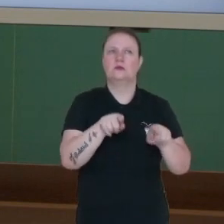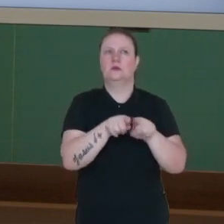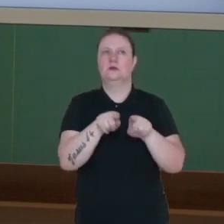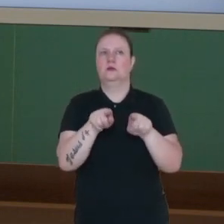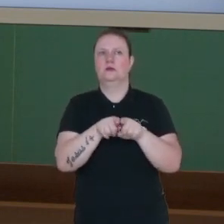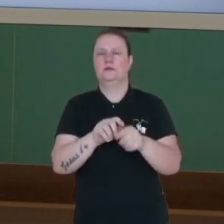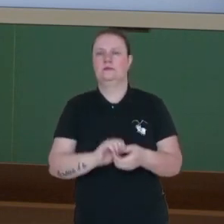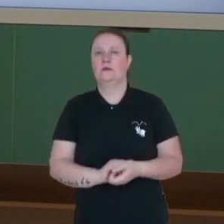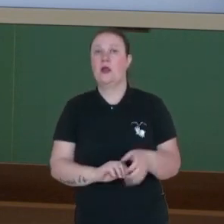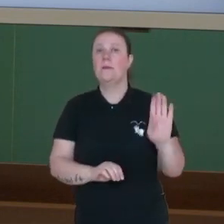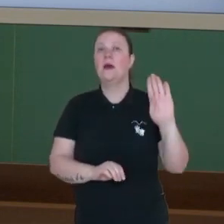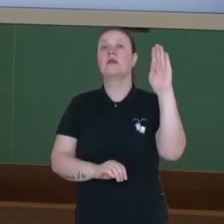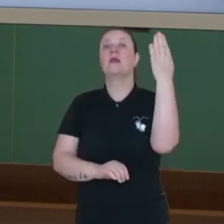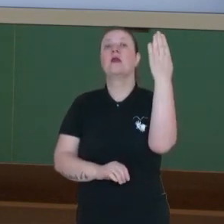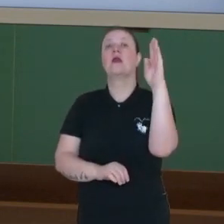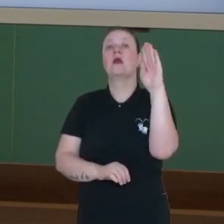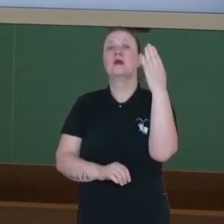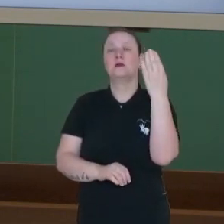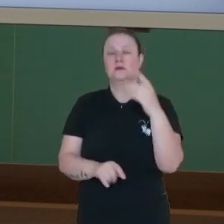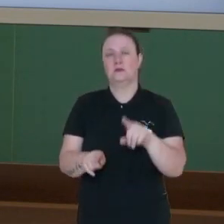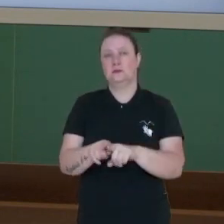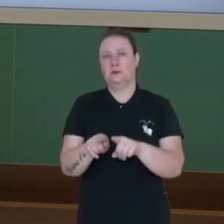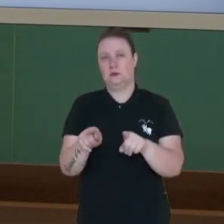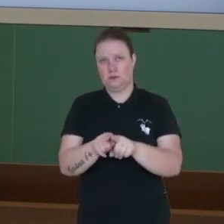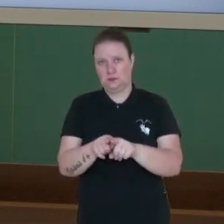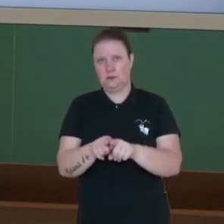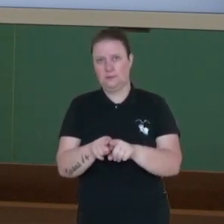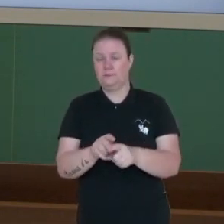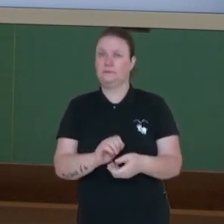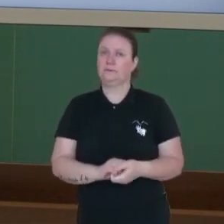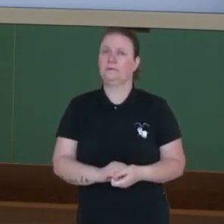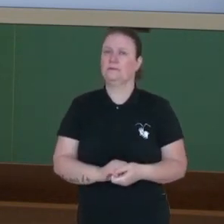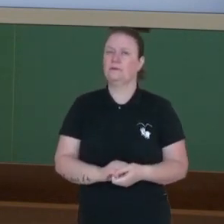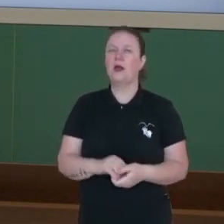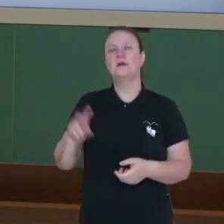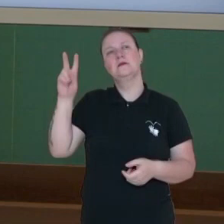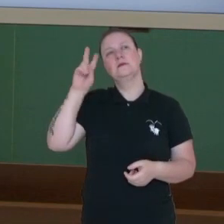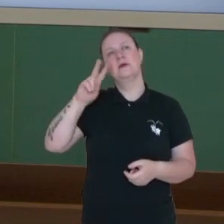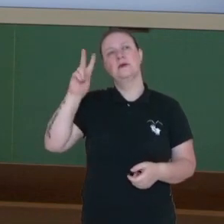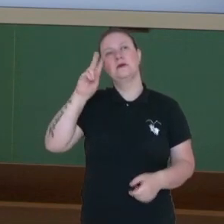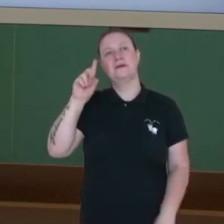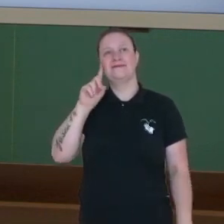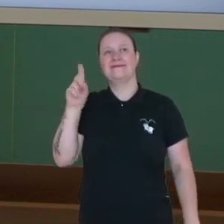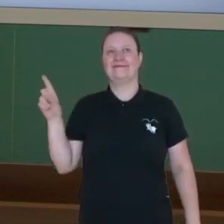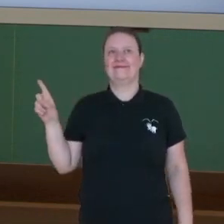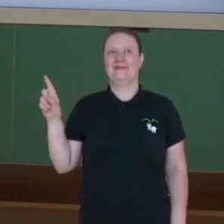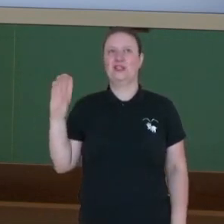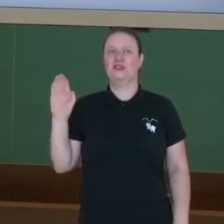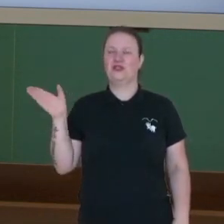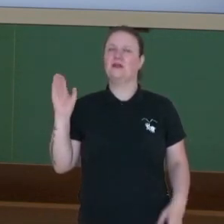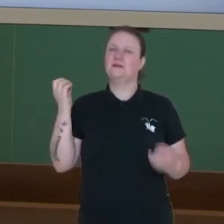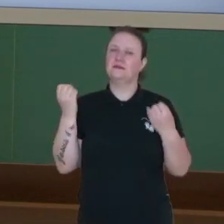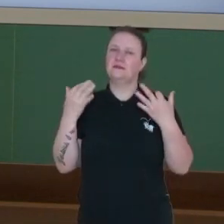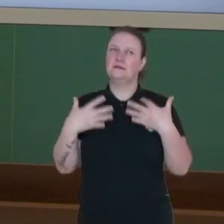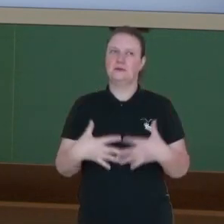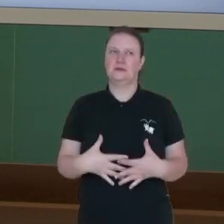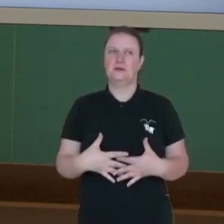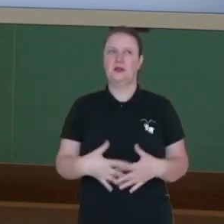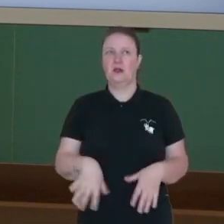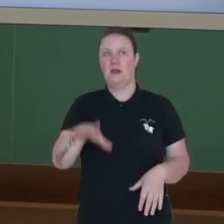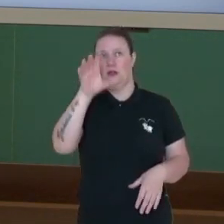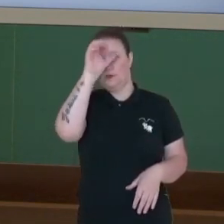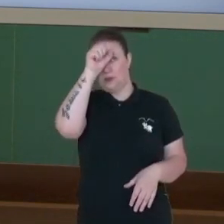Brasil. Ciclo do ouro, erva mate e a exploração da madeira. Mas vamos relembrar, né, o que a gente já trabalhou, né? Nós aprendemos aí sobre